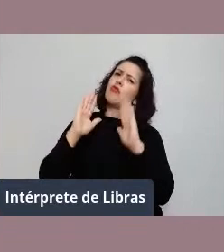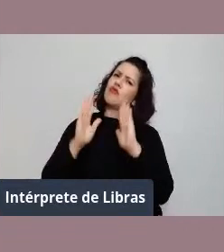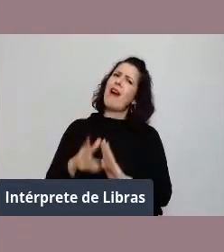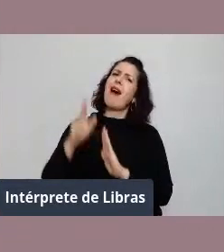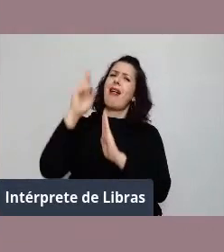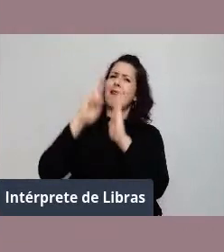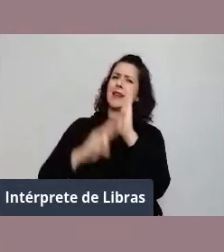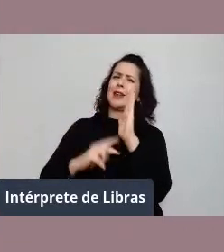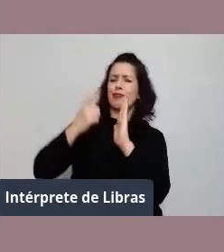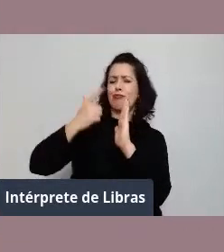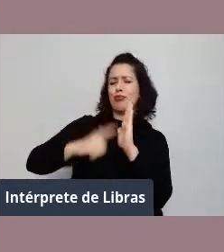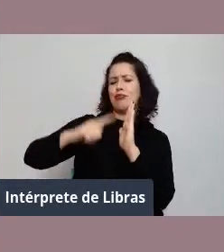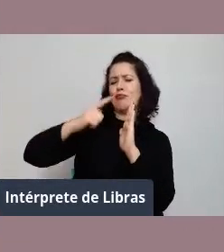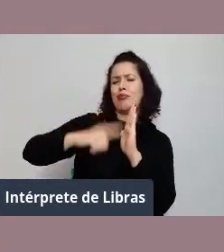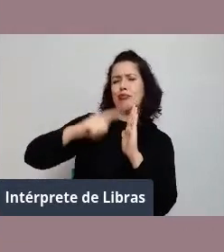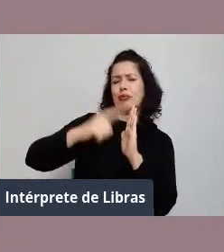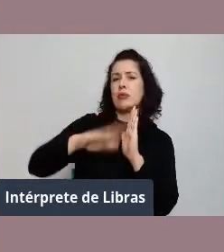vezes,